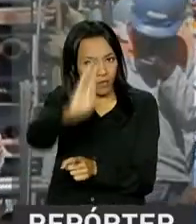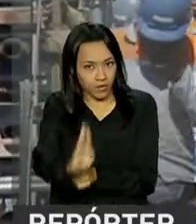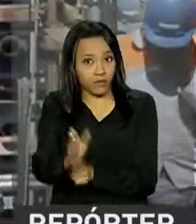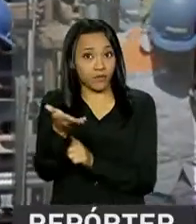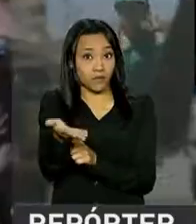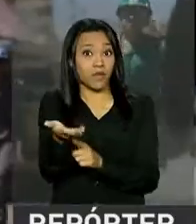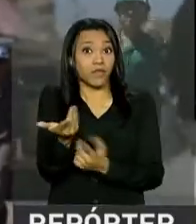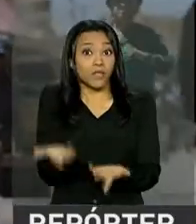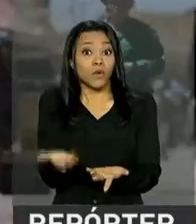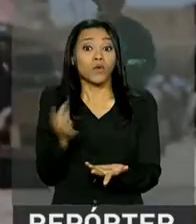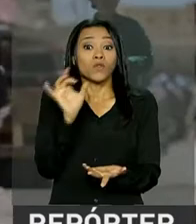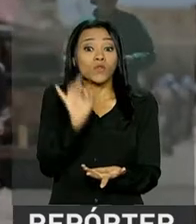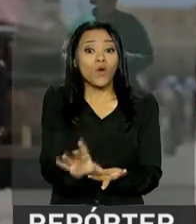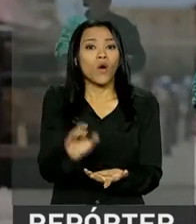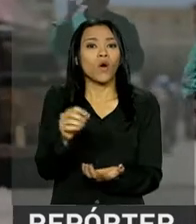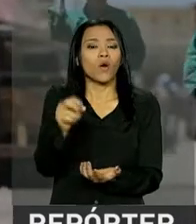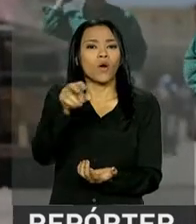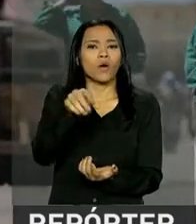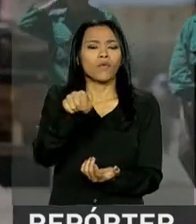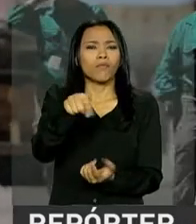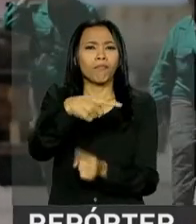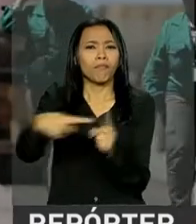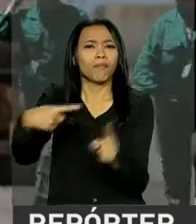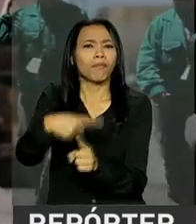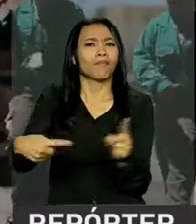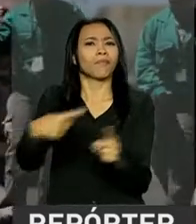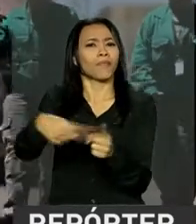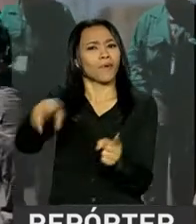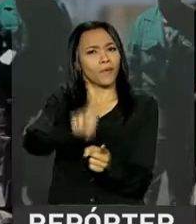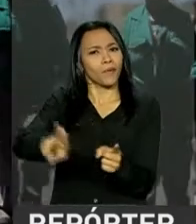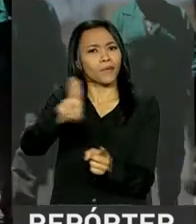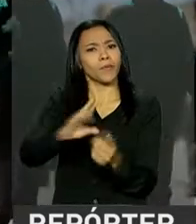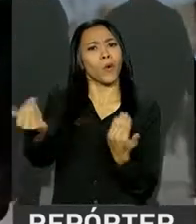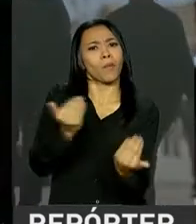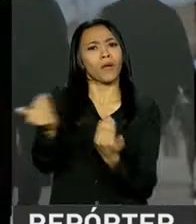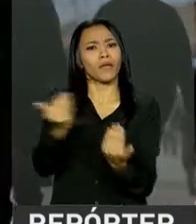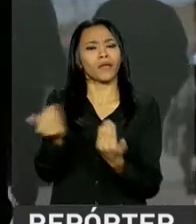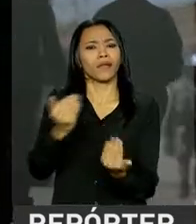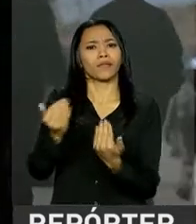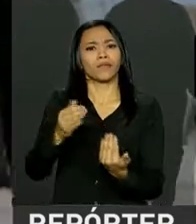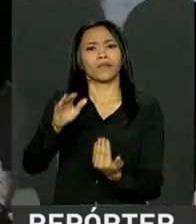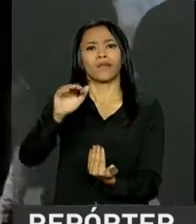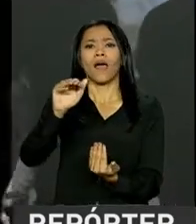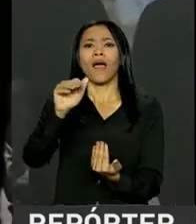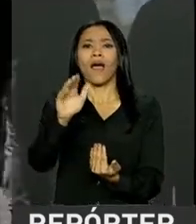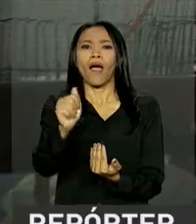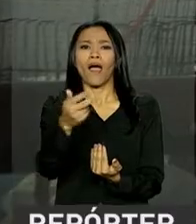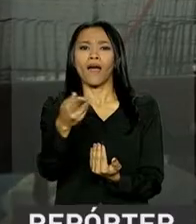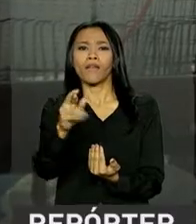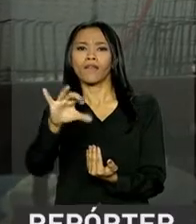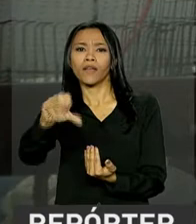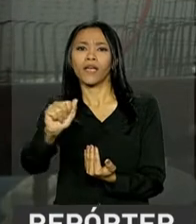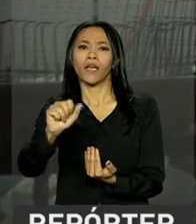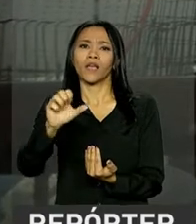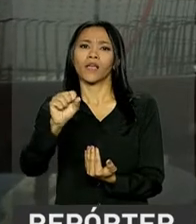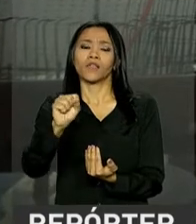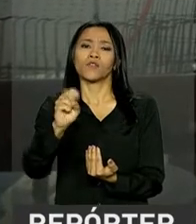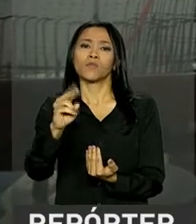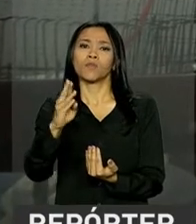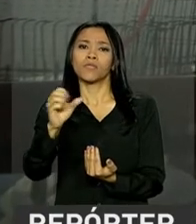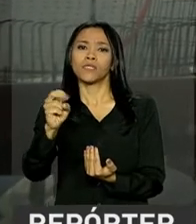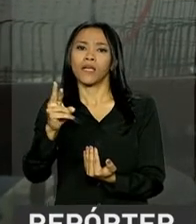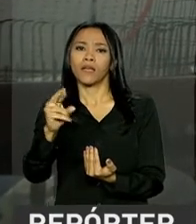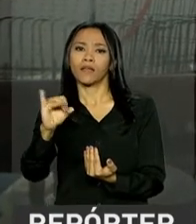país, o Brasil só aplica menos em infraestrutura do que países da África subsaariana, o que nos deixa na posição